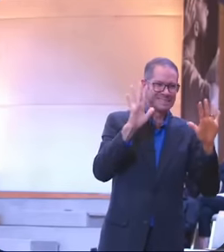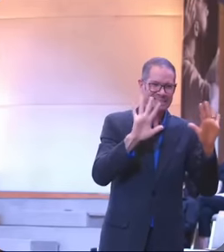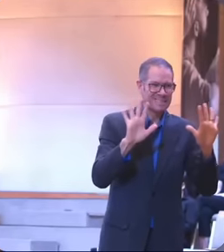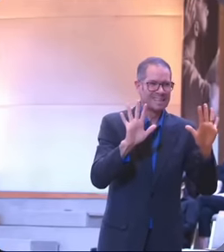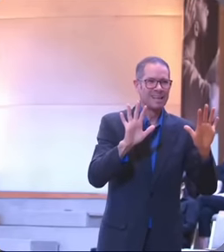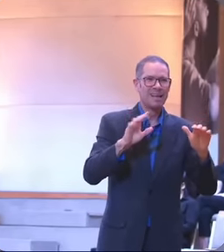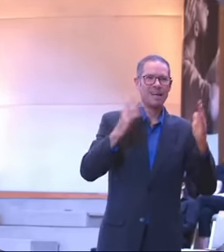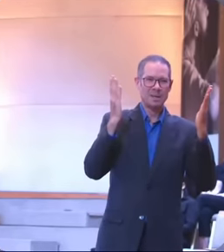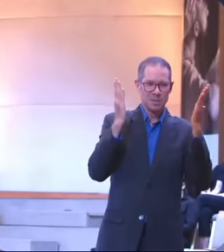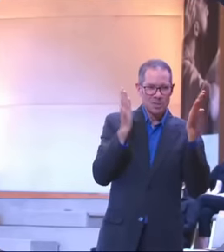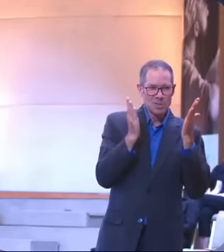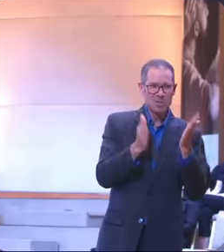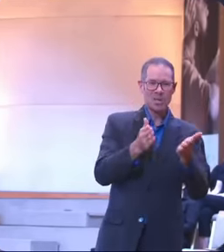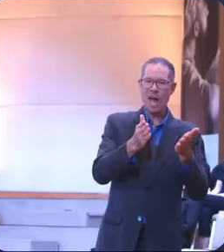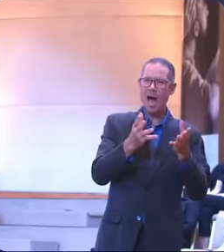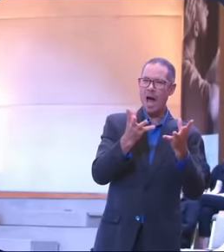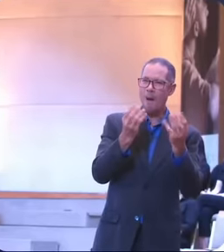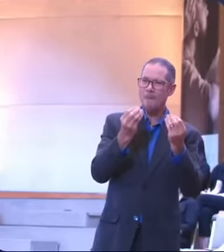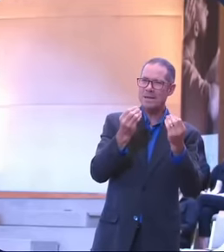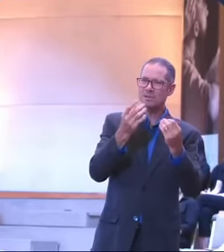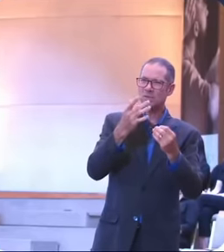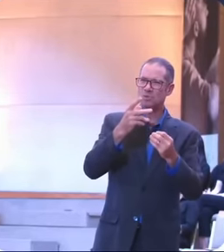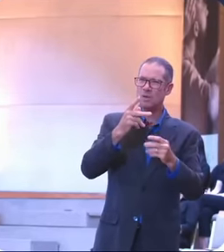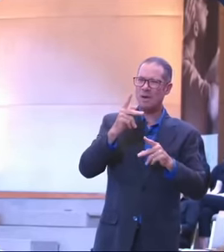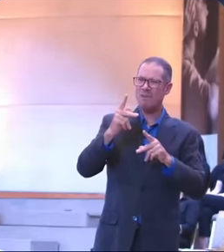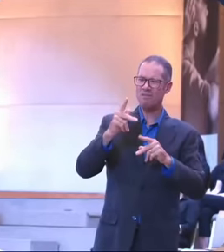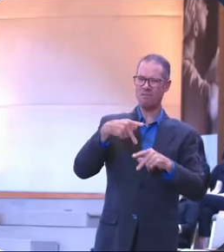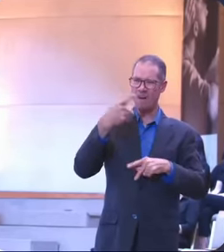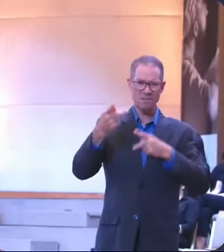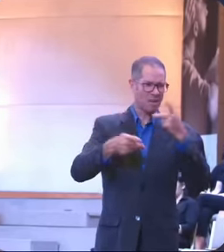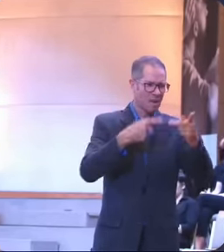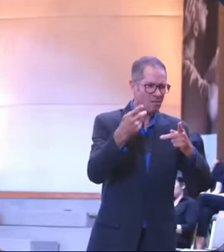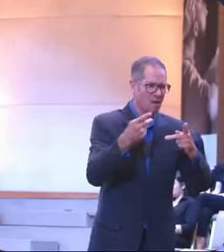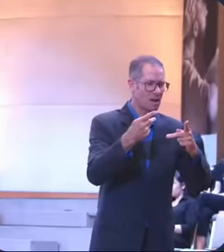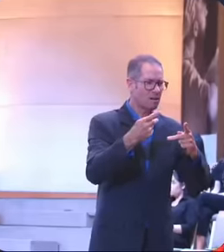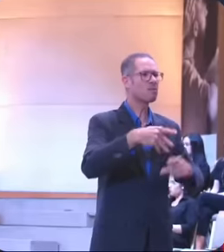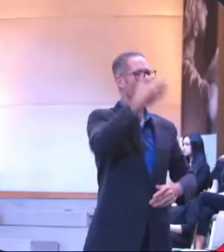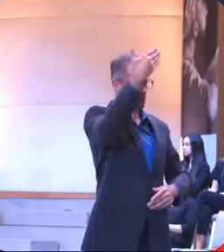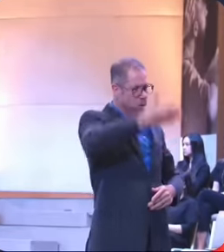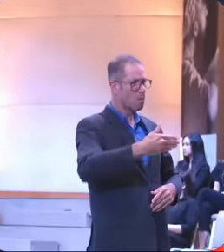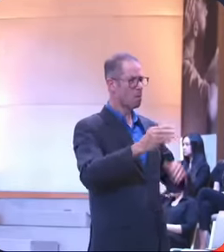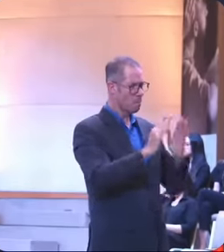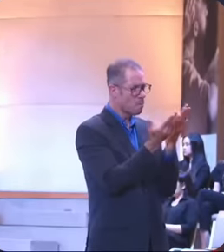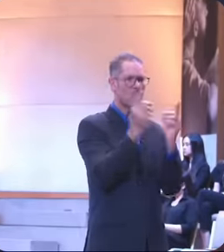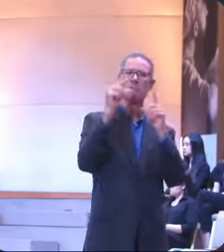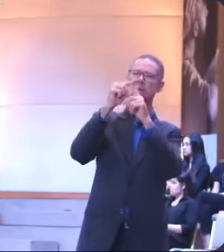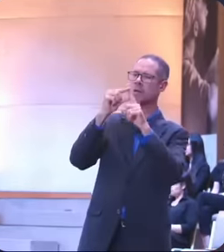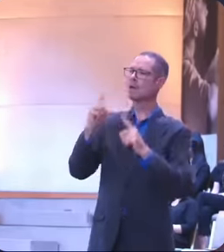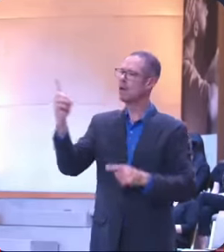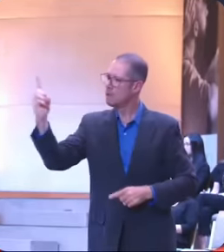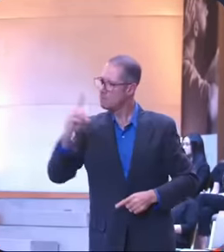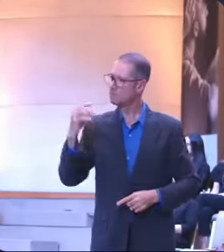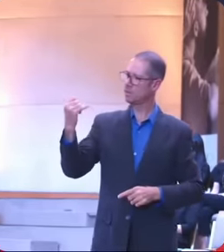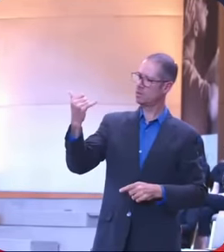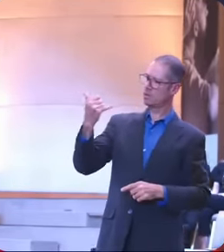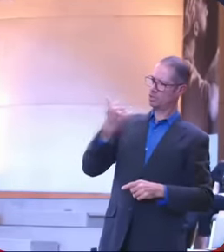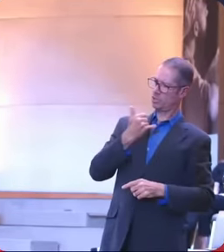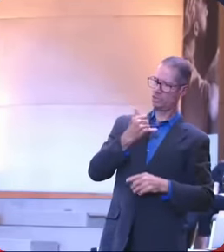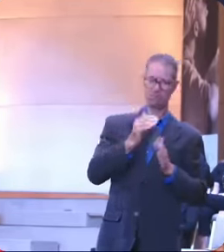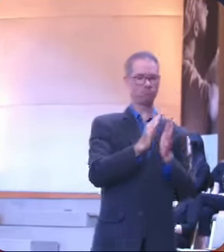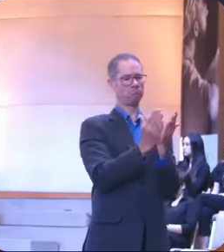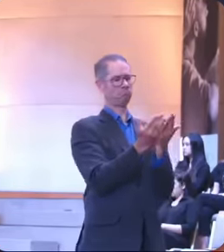Eu já ouvi muita gente falando muita coisa, mas não vi comprovação bíblica. Alguém disse assim para mim, lendo, né, um